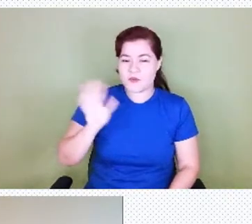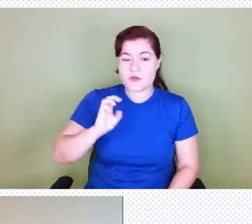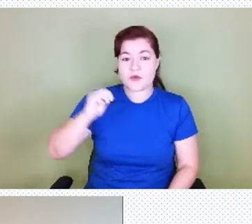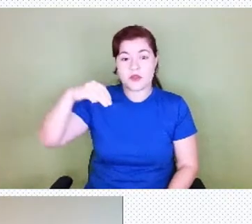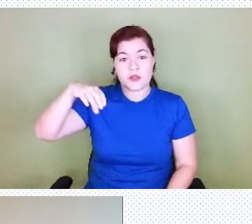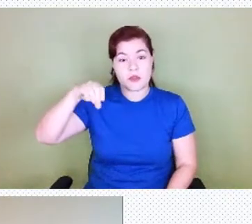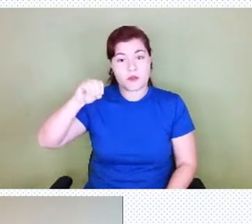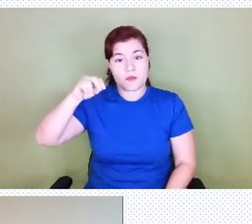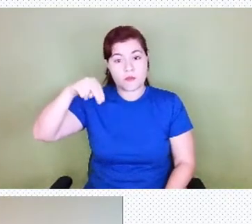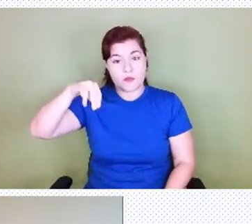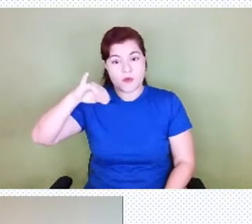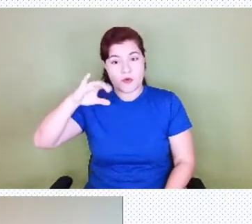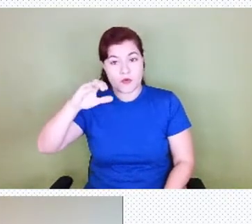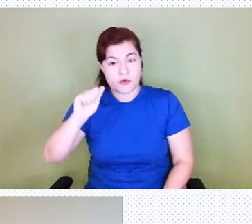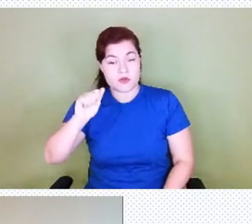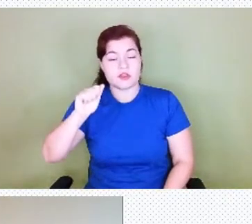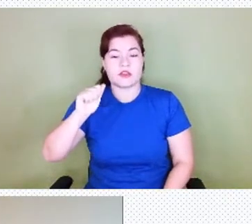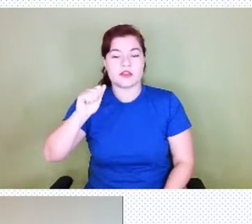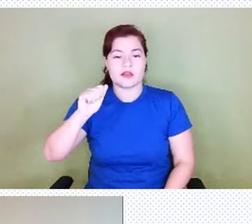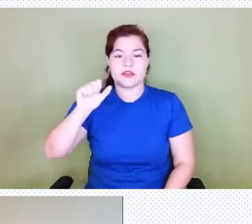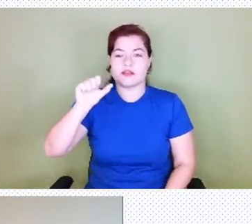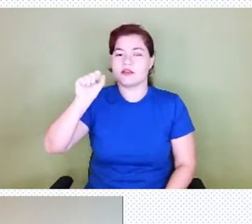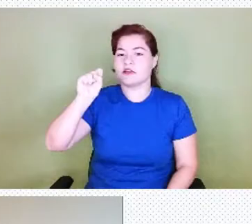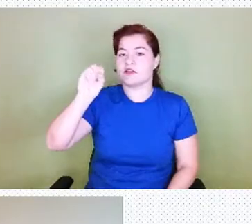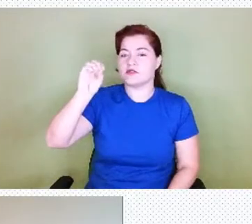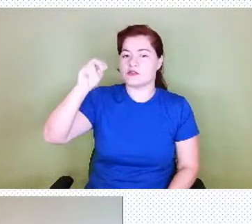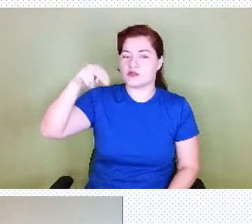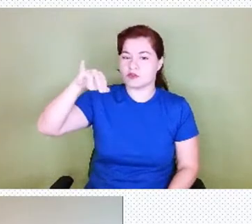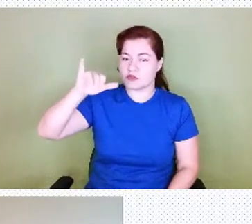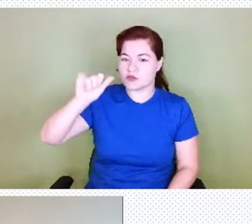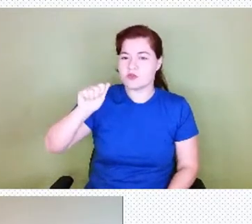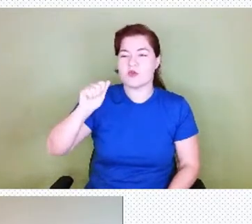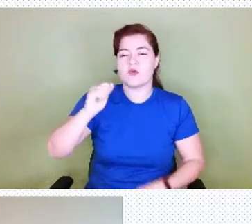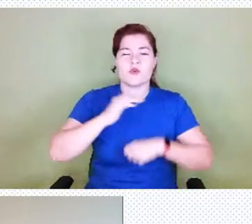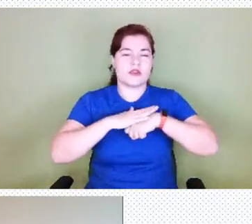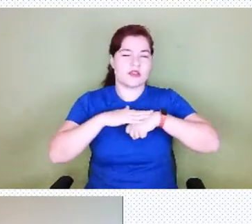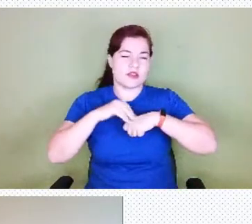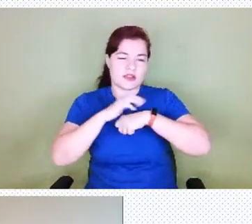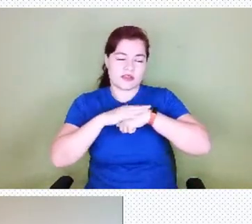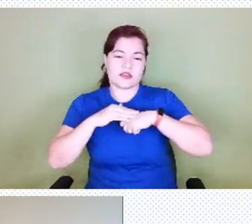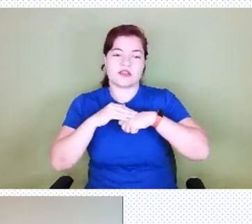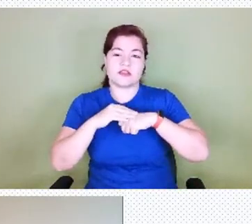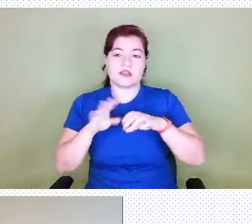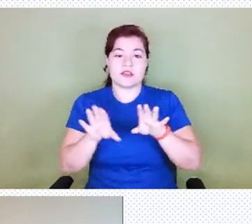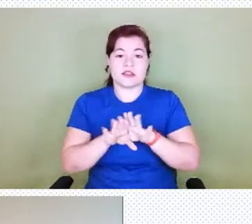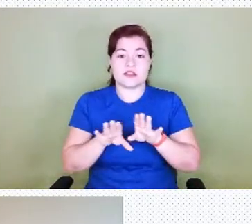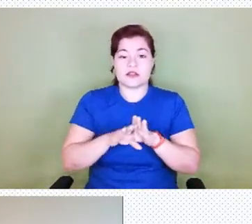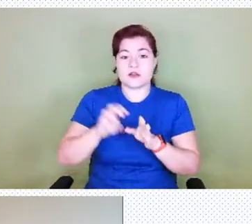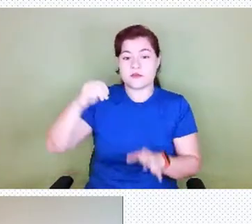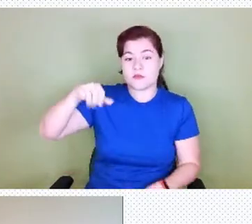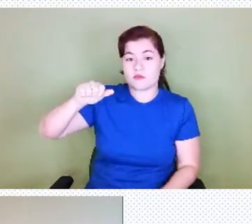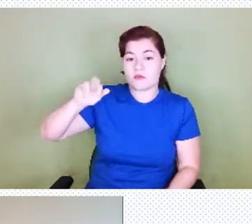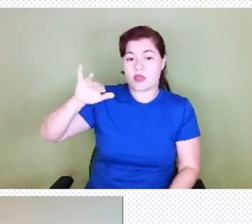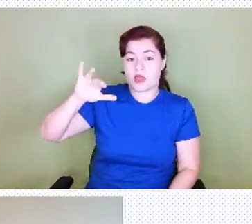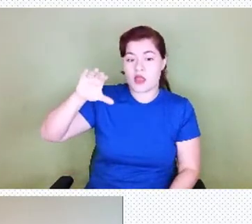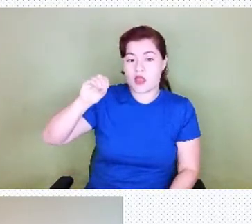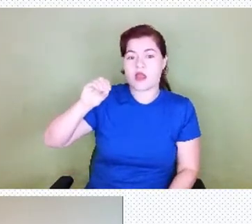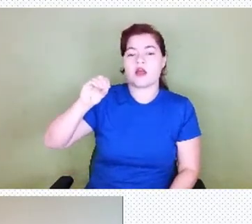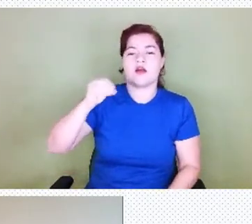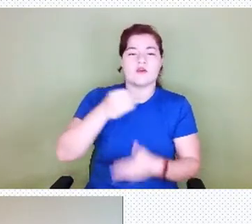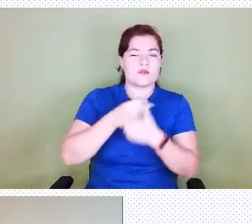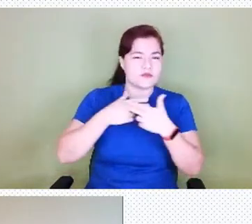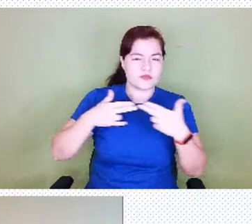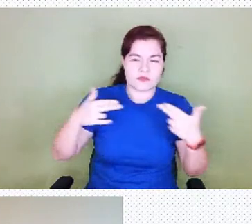Mônica, Dona Sônia, nossa querida, Marcos e tantos outros que sempre nos